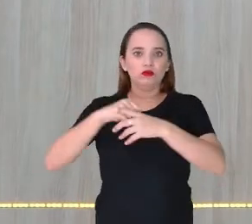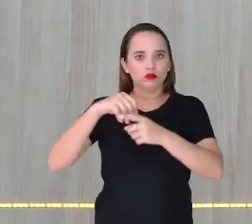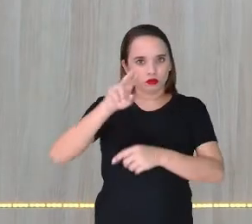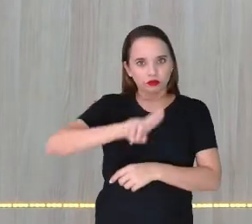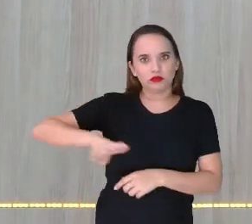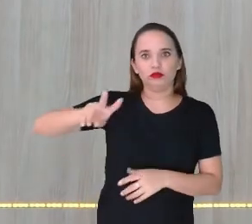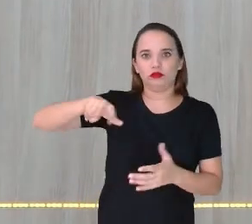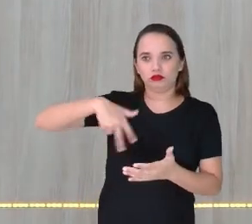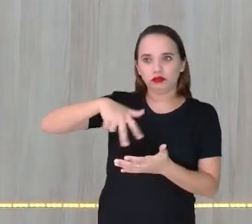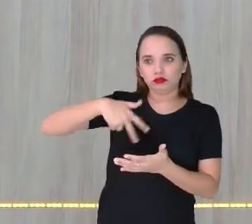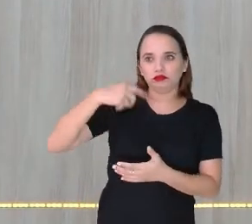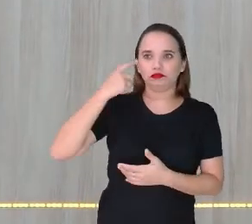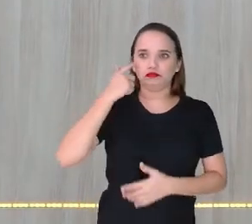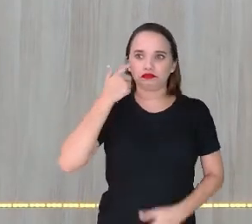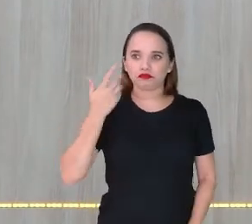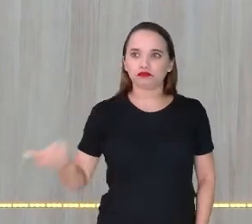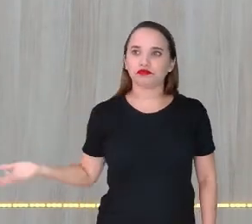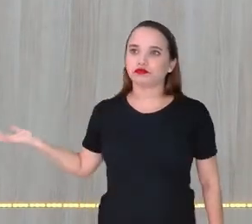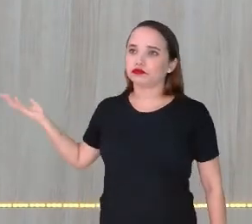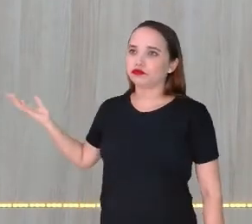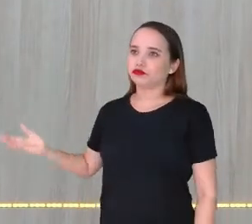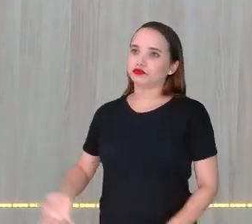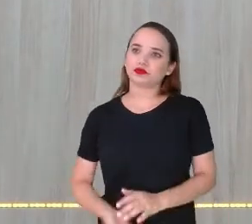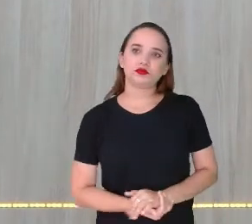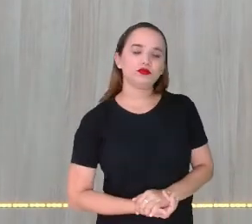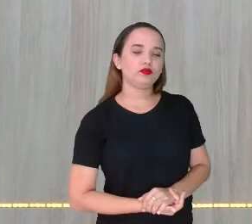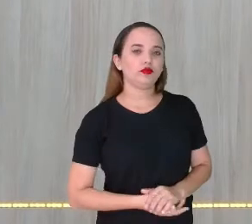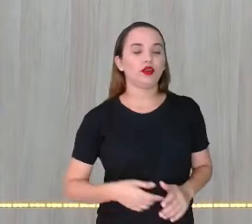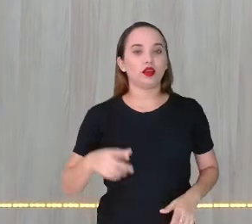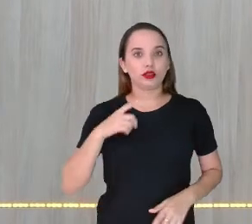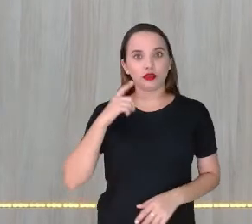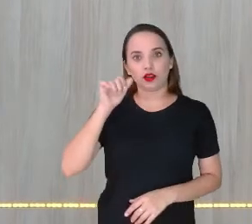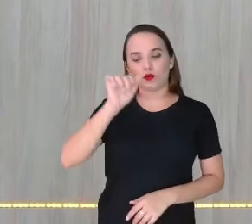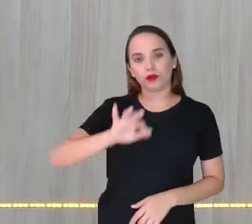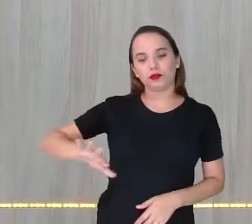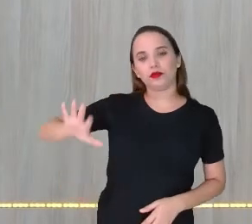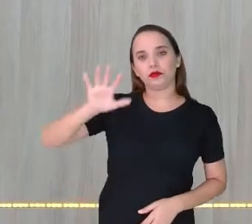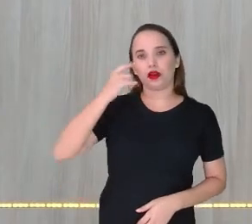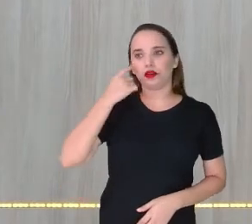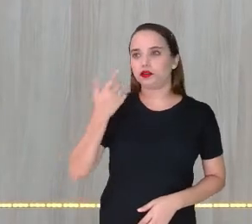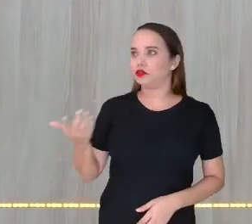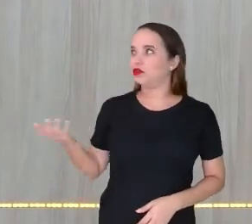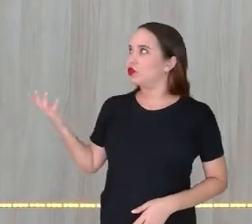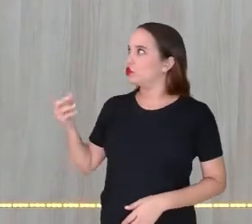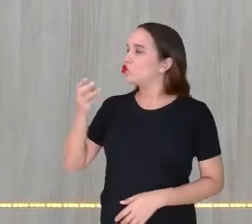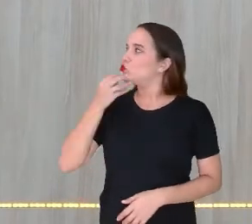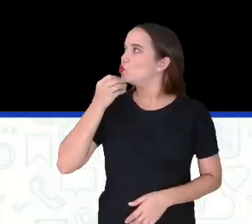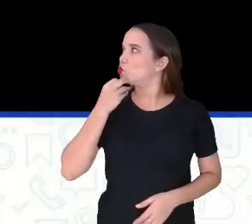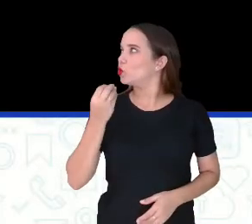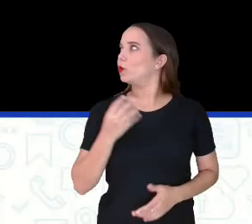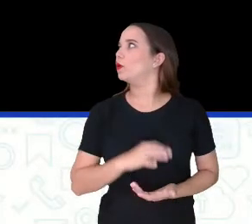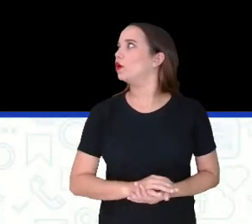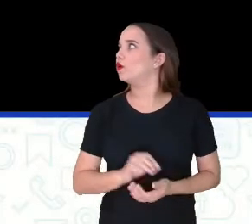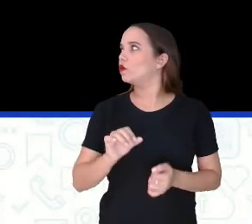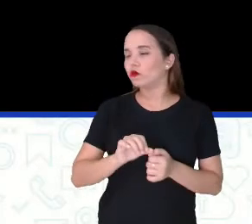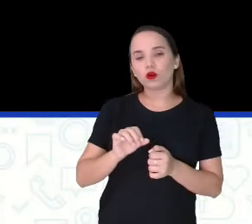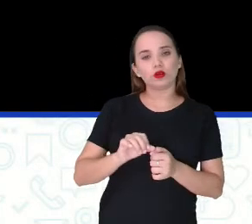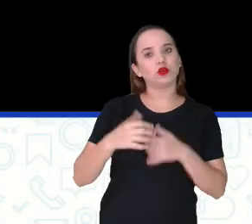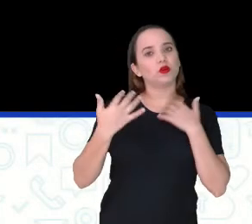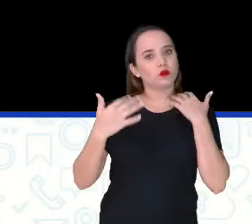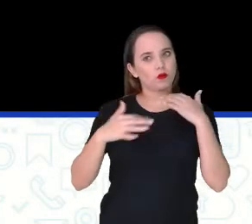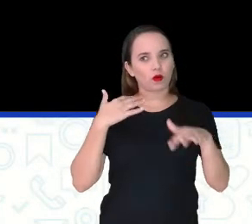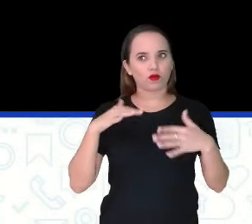dança. E aí, eu trouxe para vocês uma imagem, né, de um cara fazendo